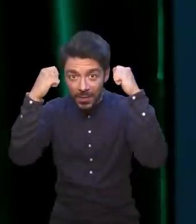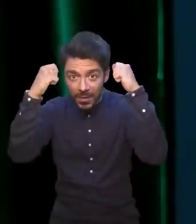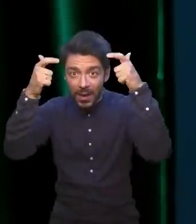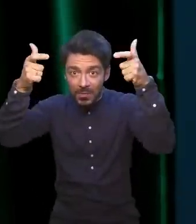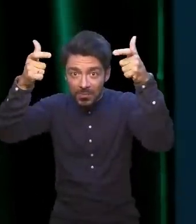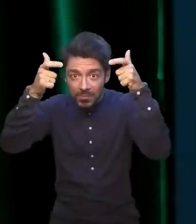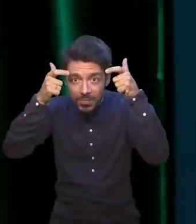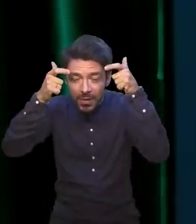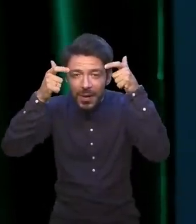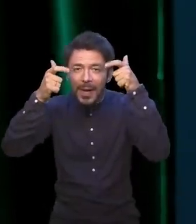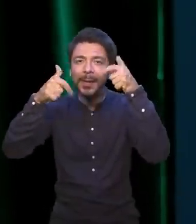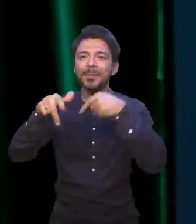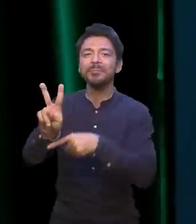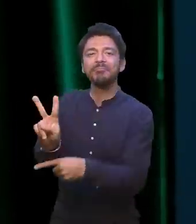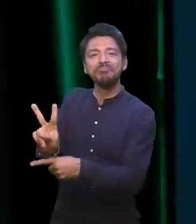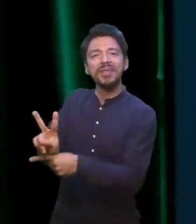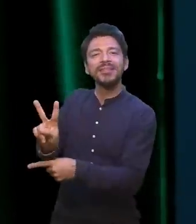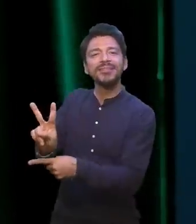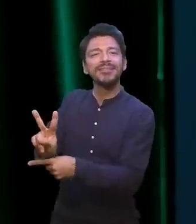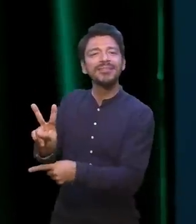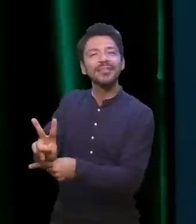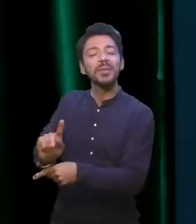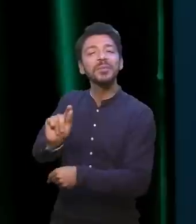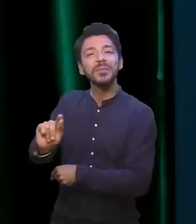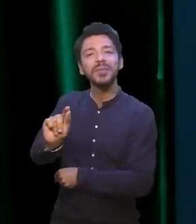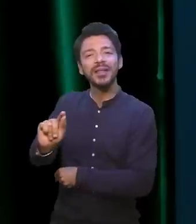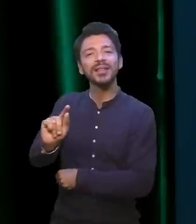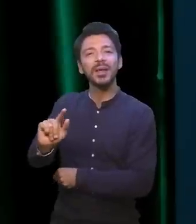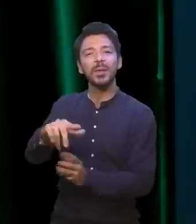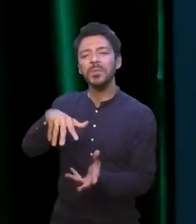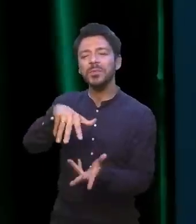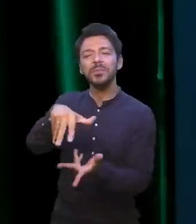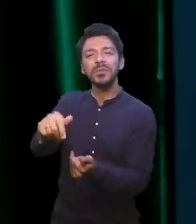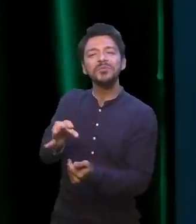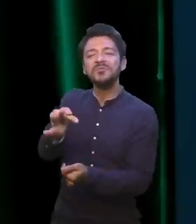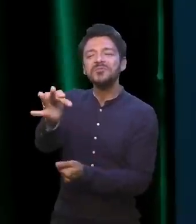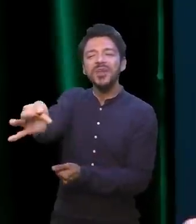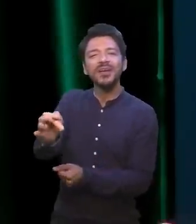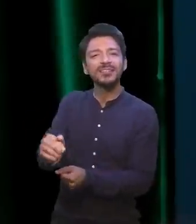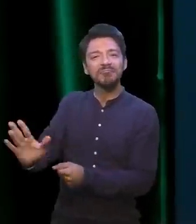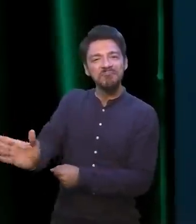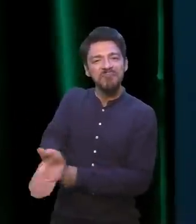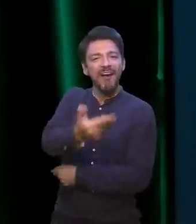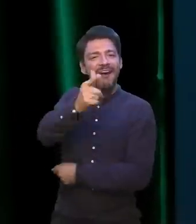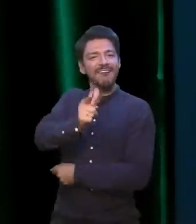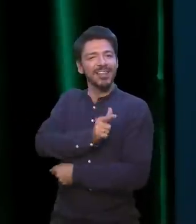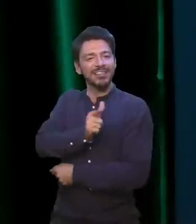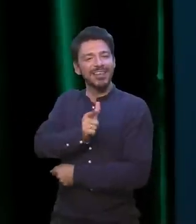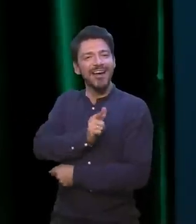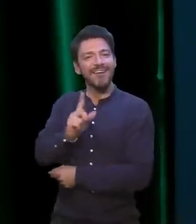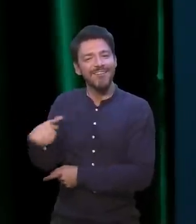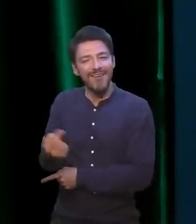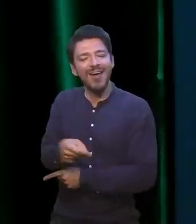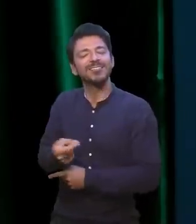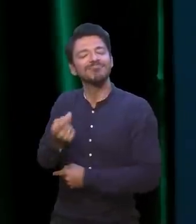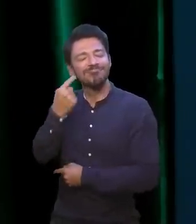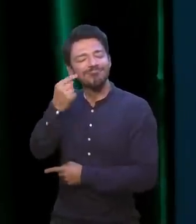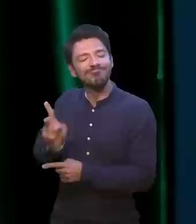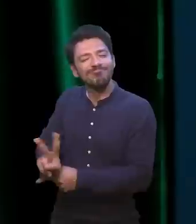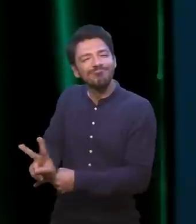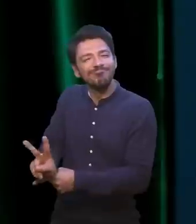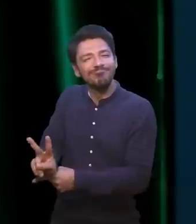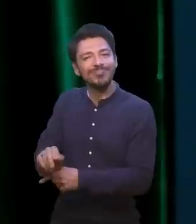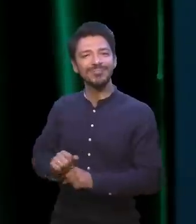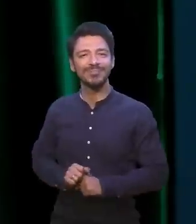esperança deste mundo que virá e de que nós temos que colaborar com eles. E a couraça da caridade, Paulo